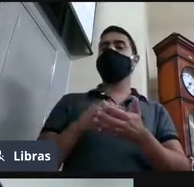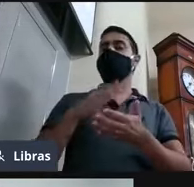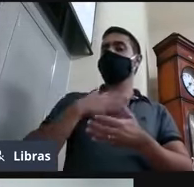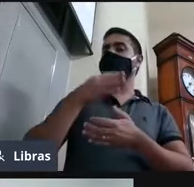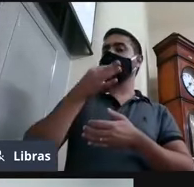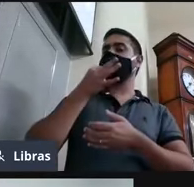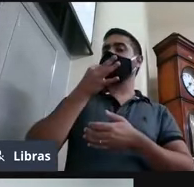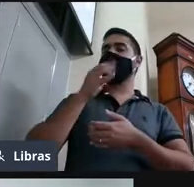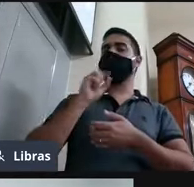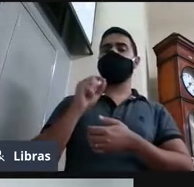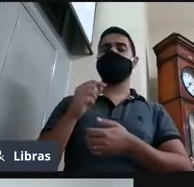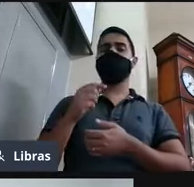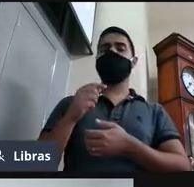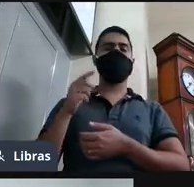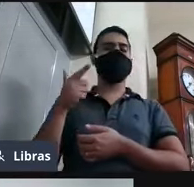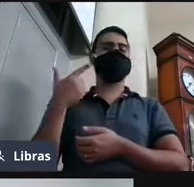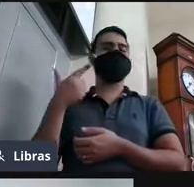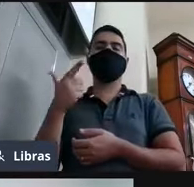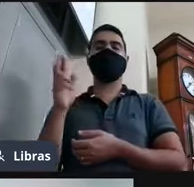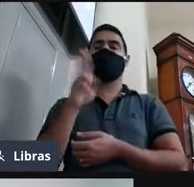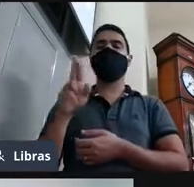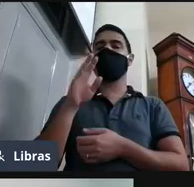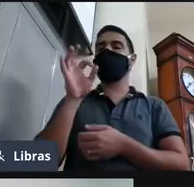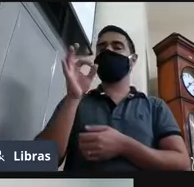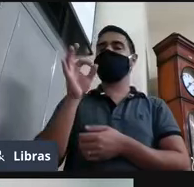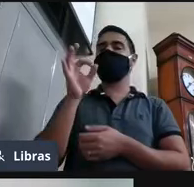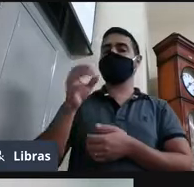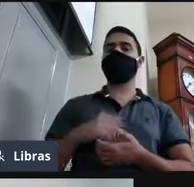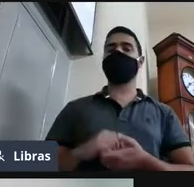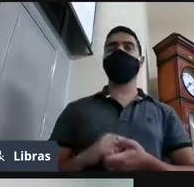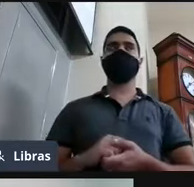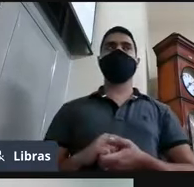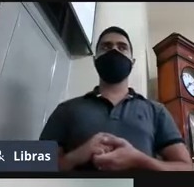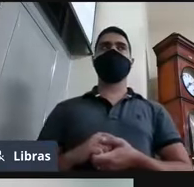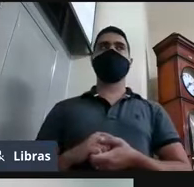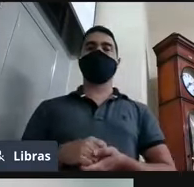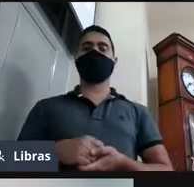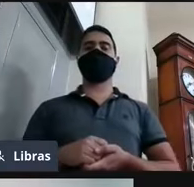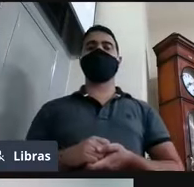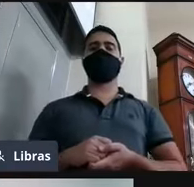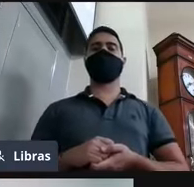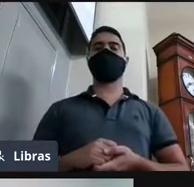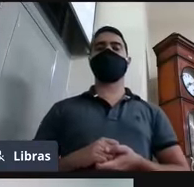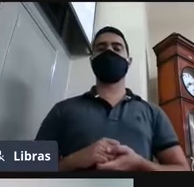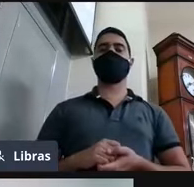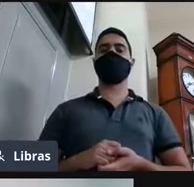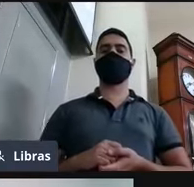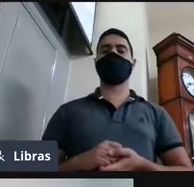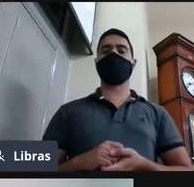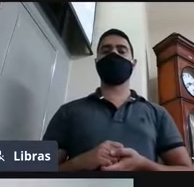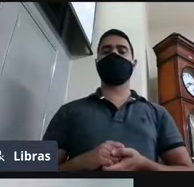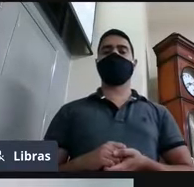opinião, não foram utilizados da maneira que foram determinadas. E, além do mais,